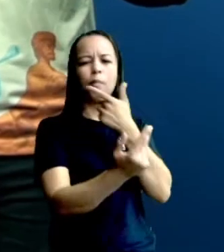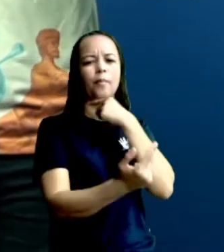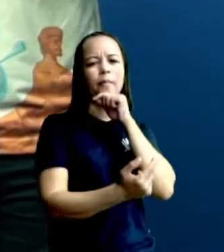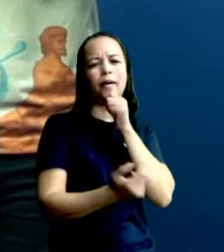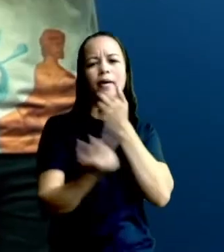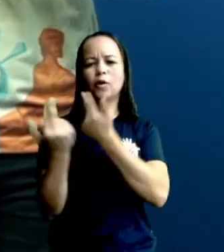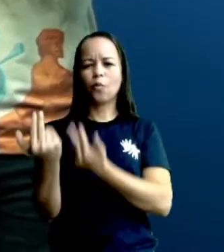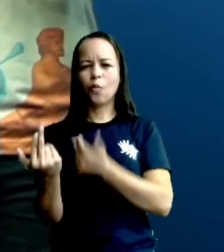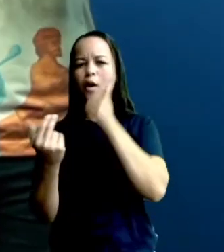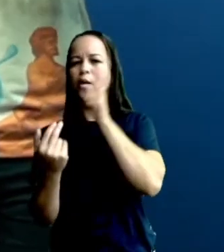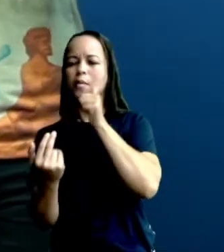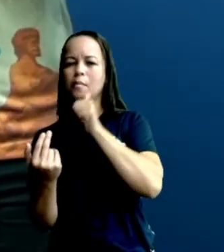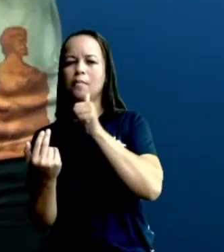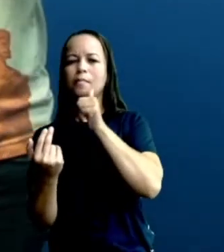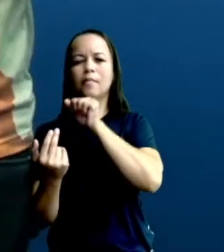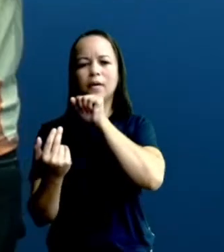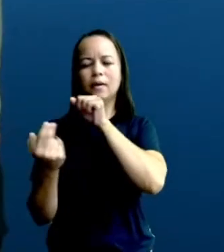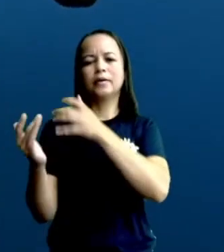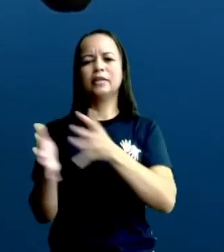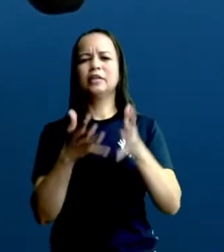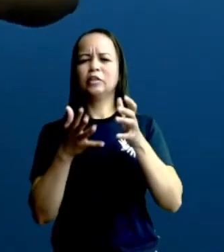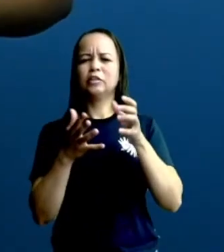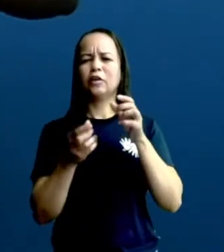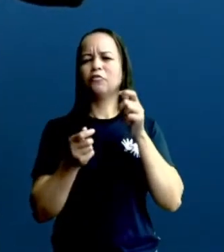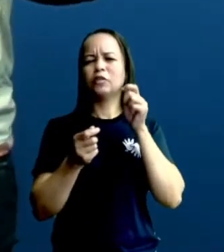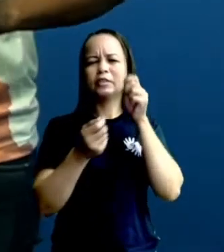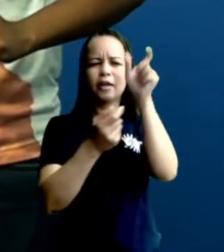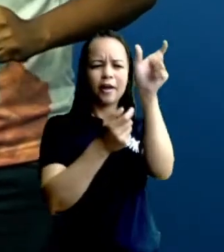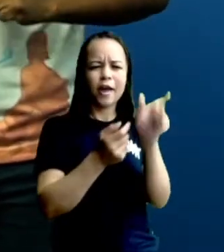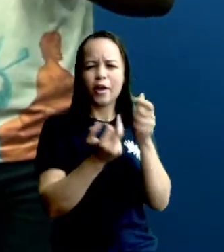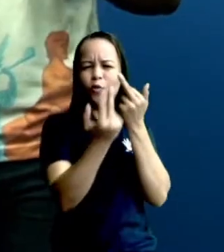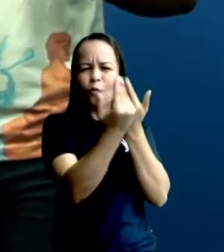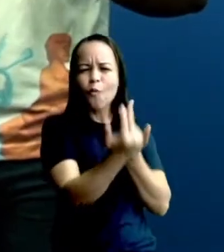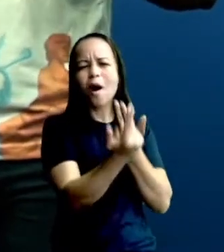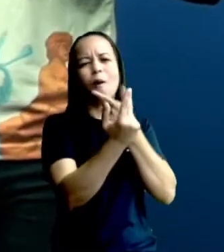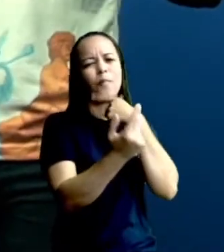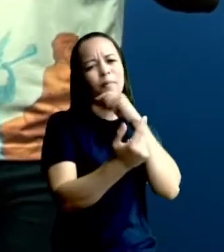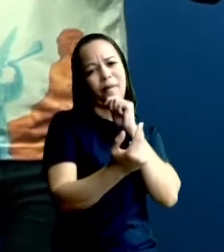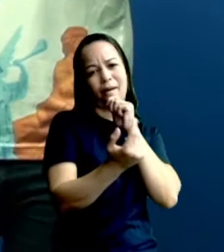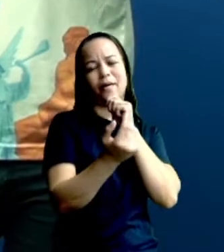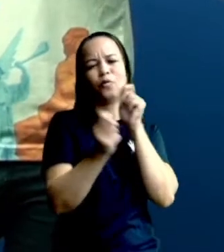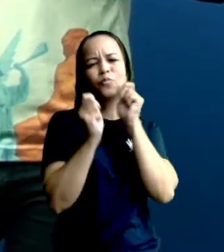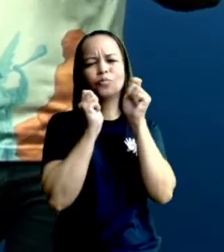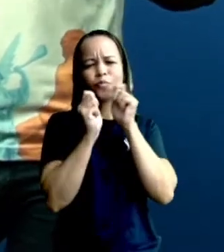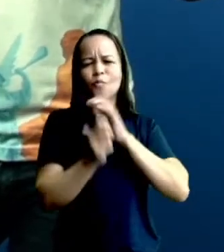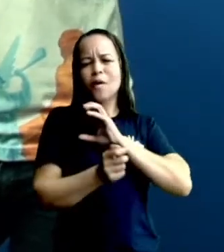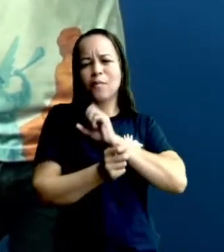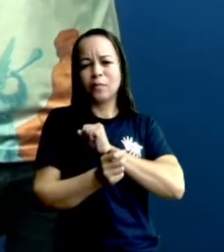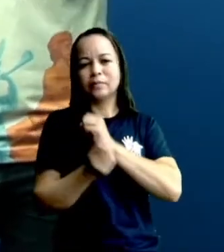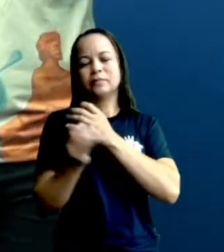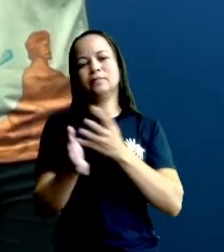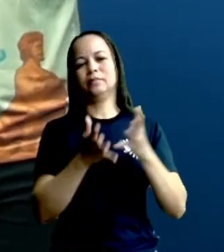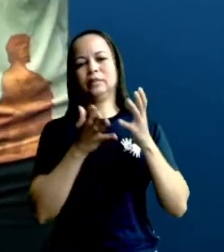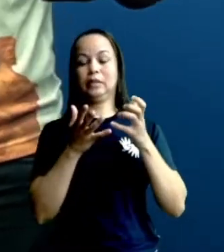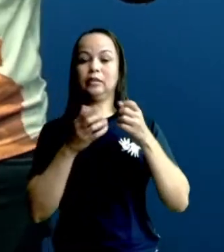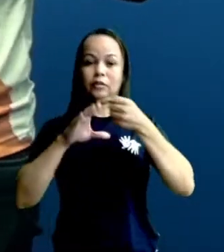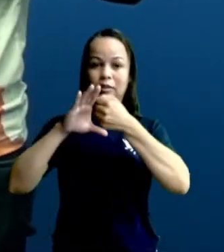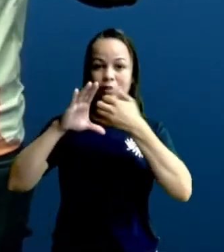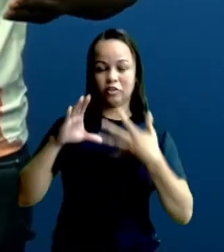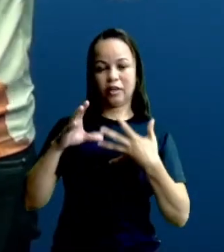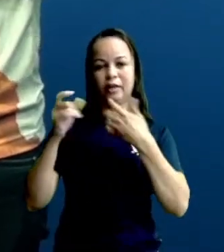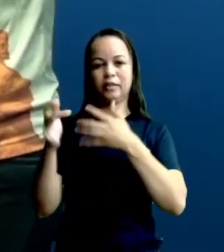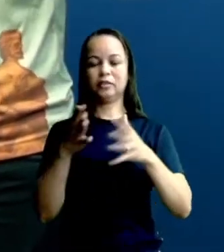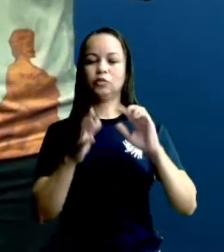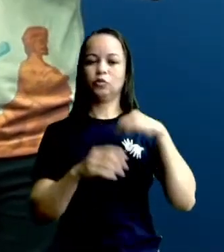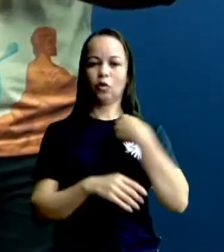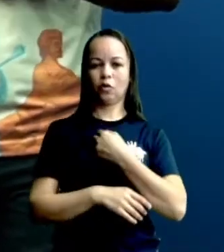não, você é a cara do pai, você é um amorzinho. Vamos falar sobre isso hoje, de como surgem essas características que vêm dos nossos avós,